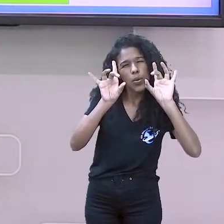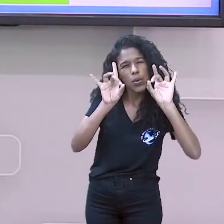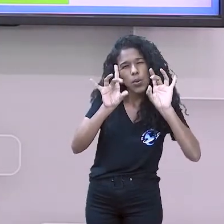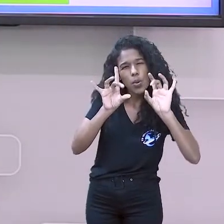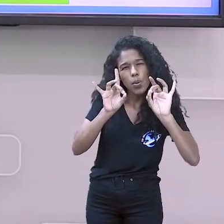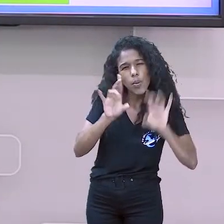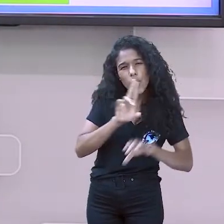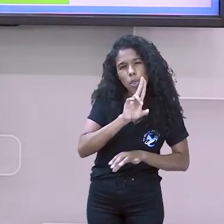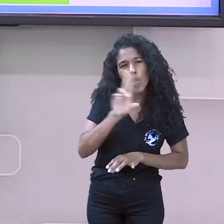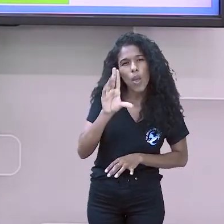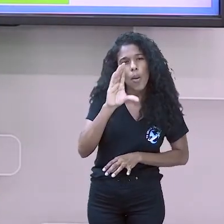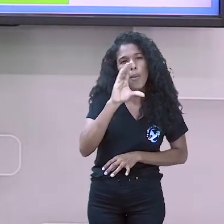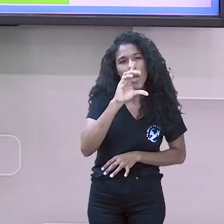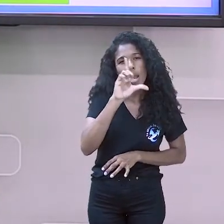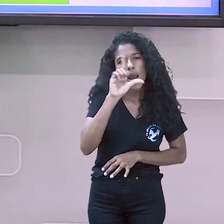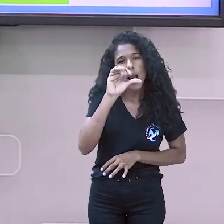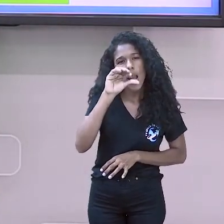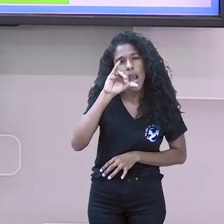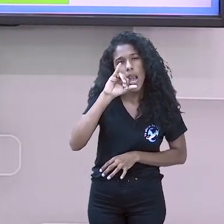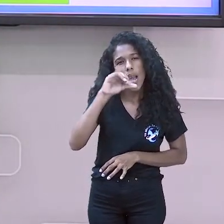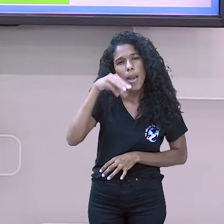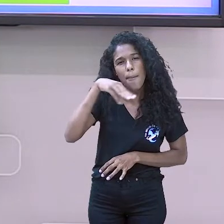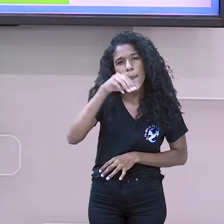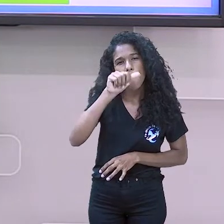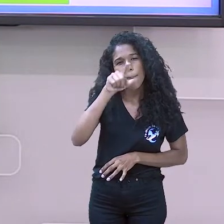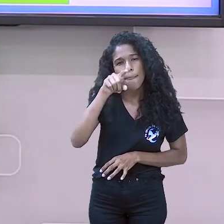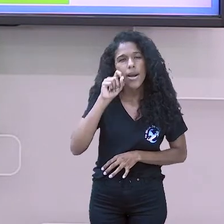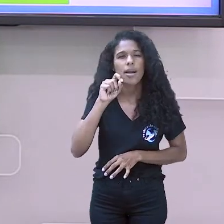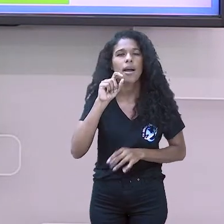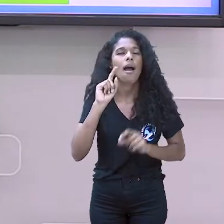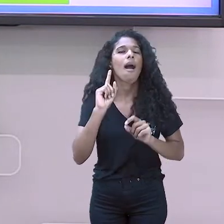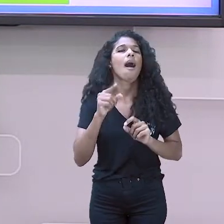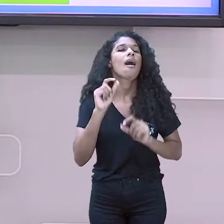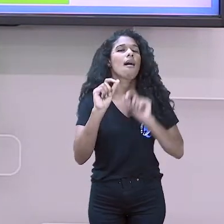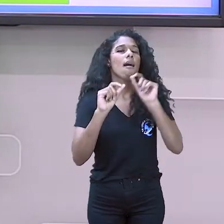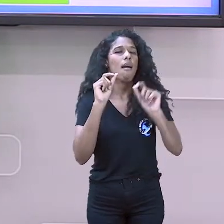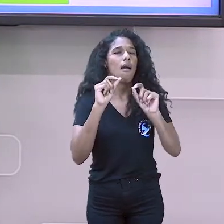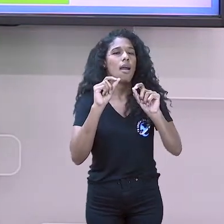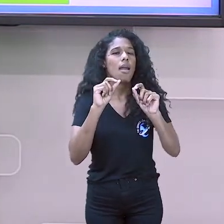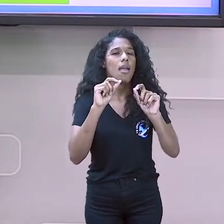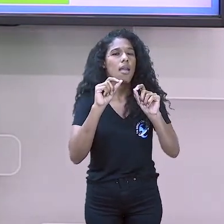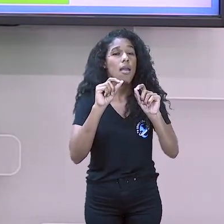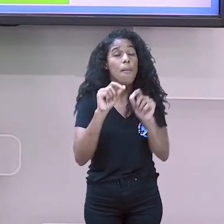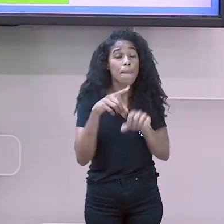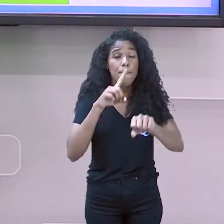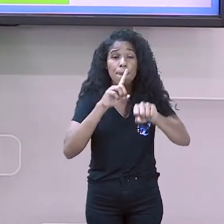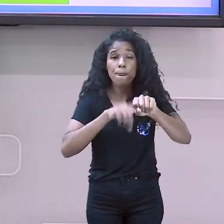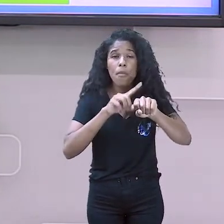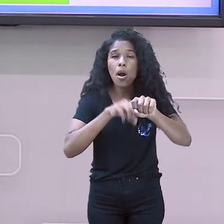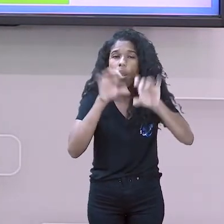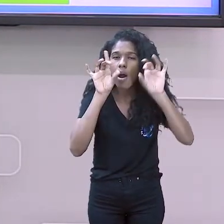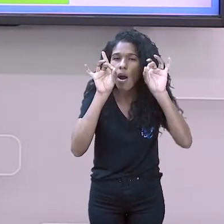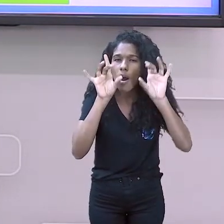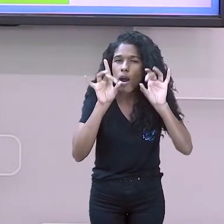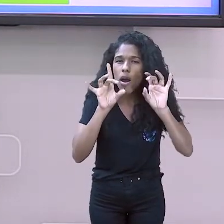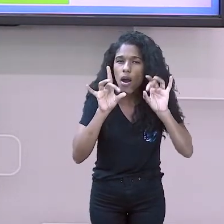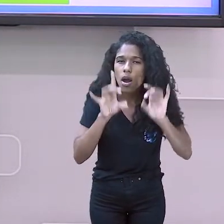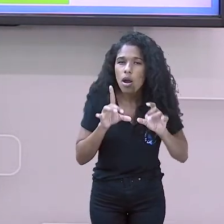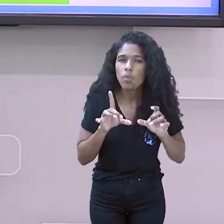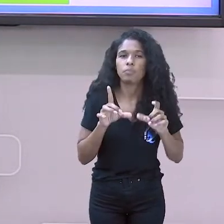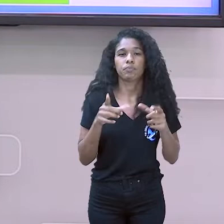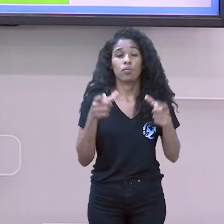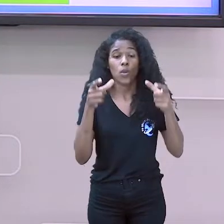clímax, que é o auge, o ponto alto da minha história. E é onde também vai